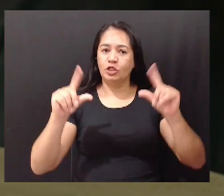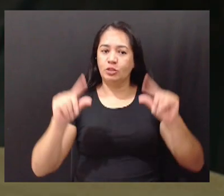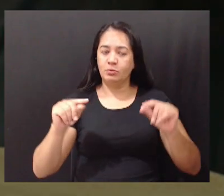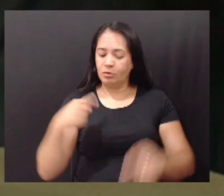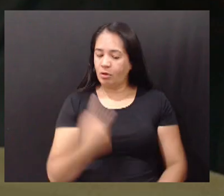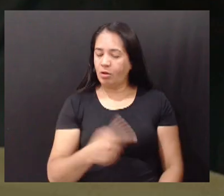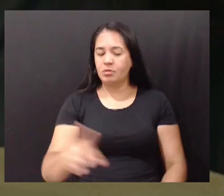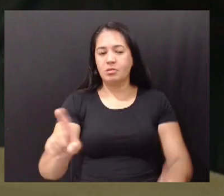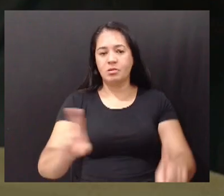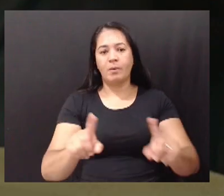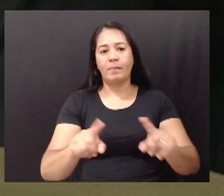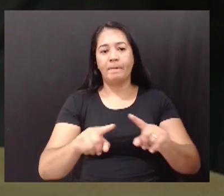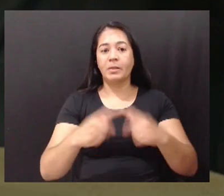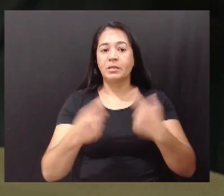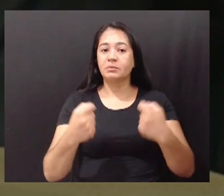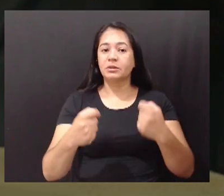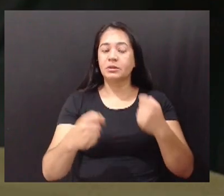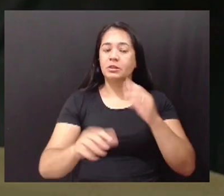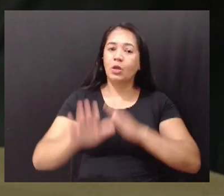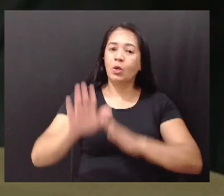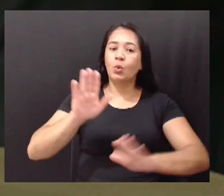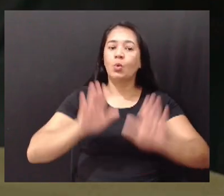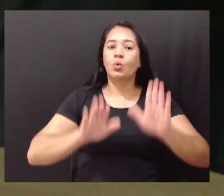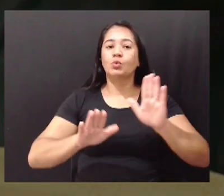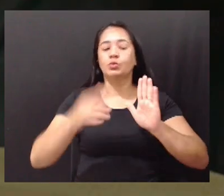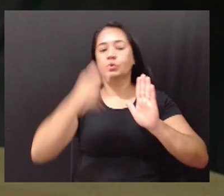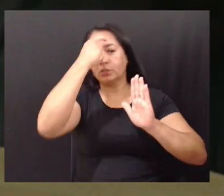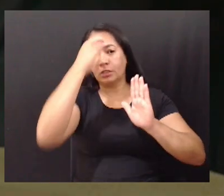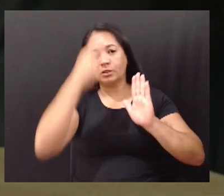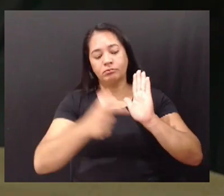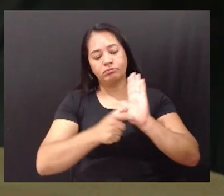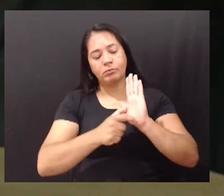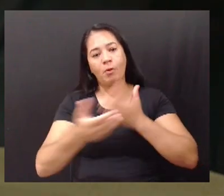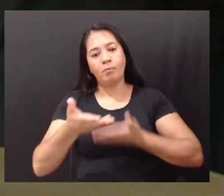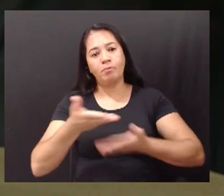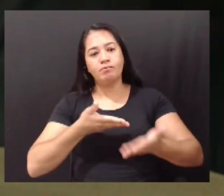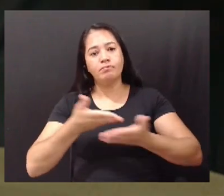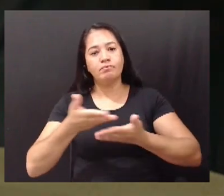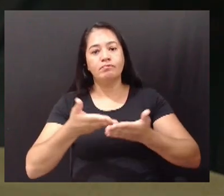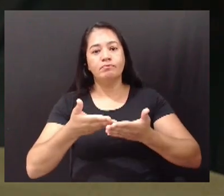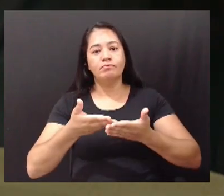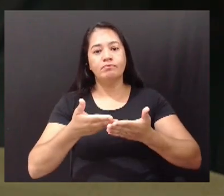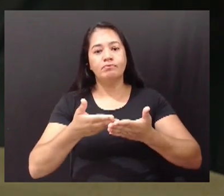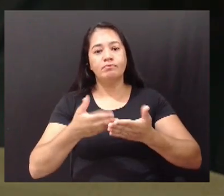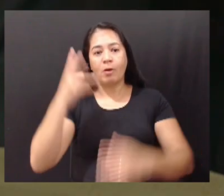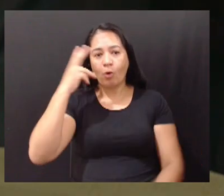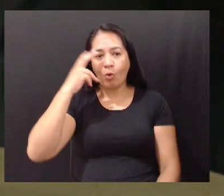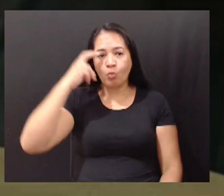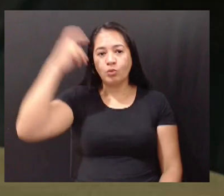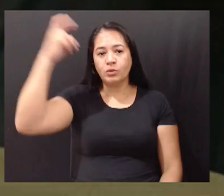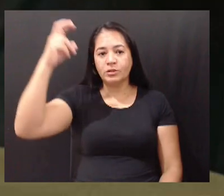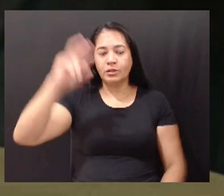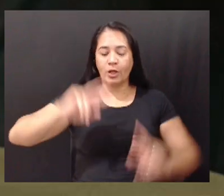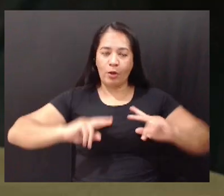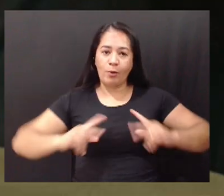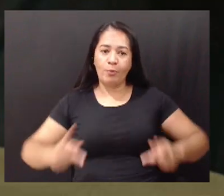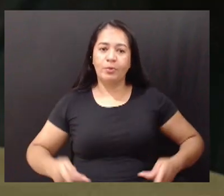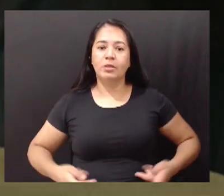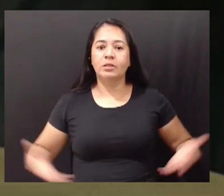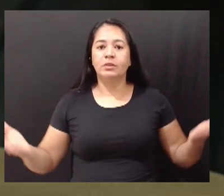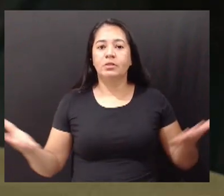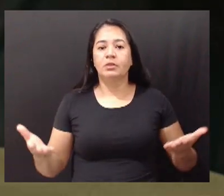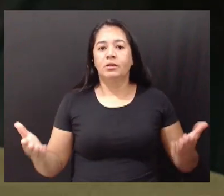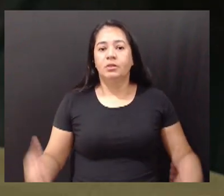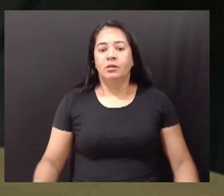aprender a lidar com a inteligência artificial, com inteligência humana. Agora, 8h55, vamos lá então.